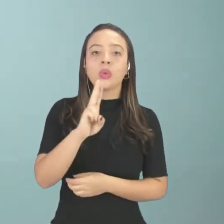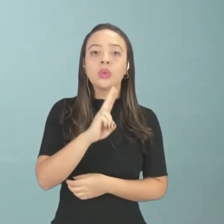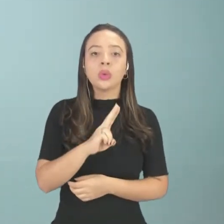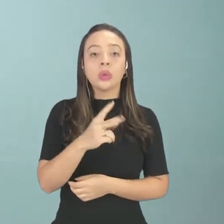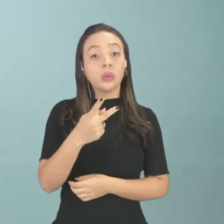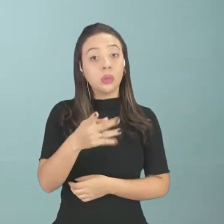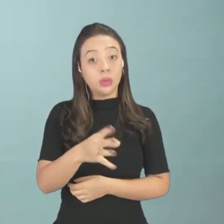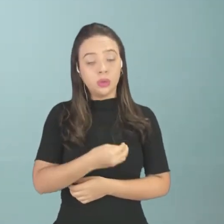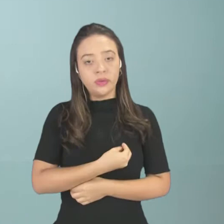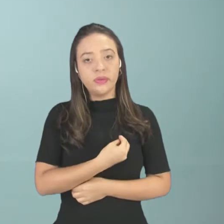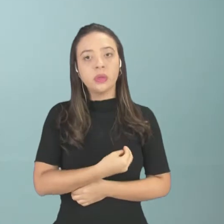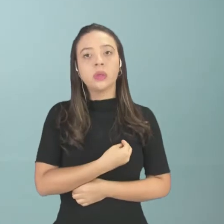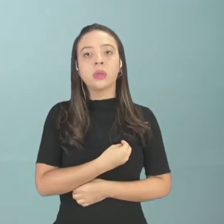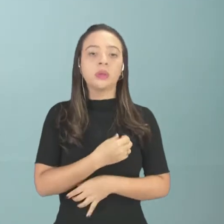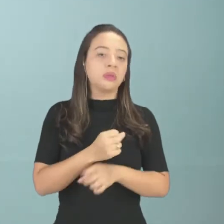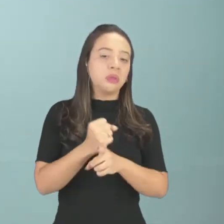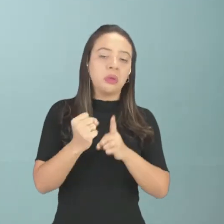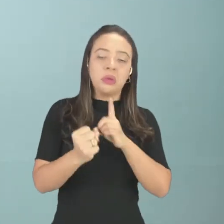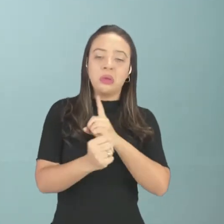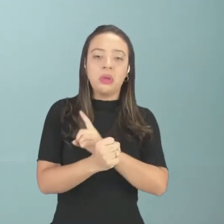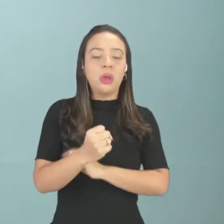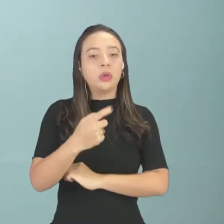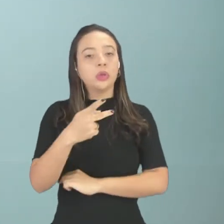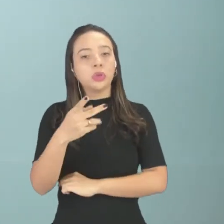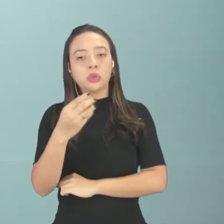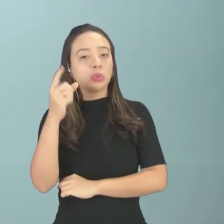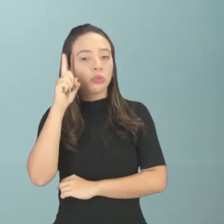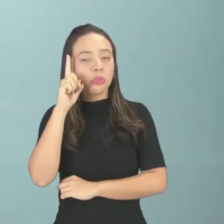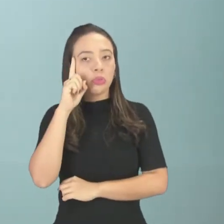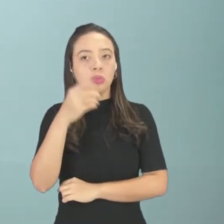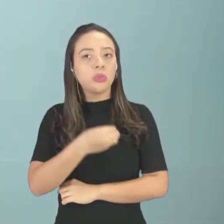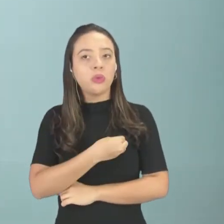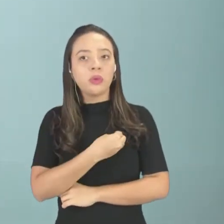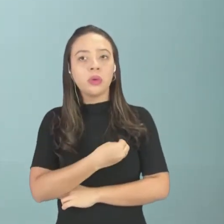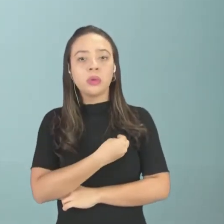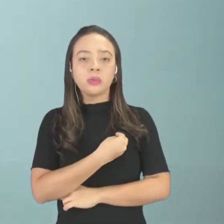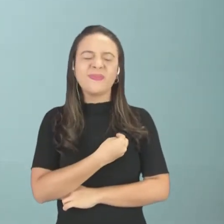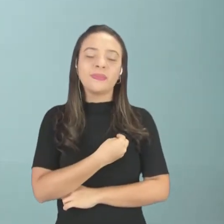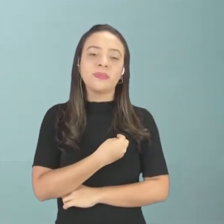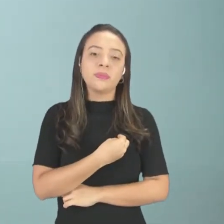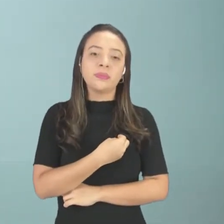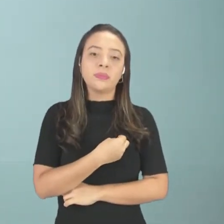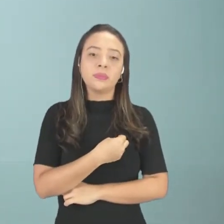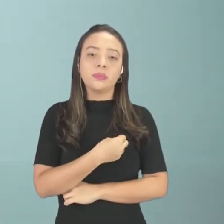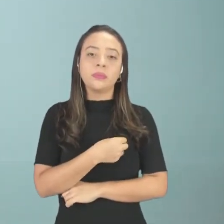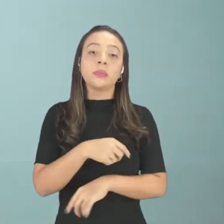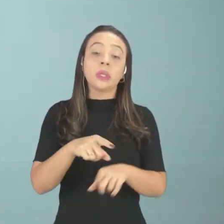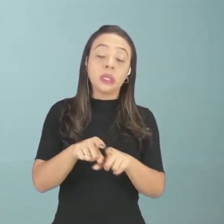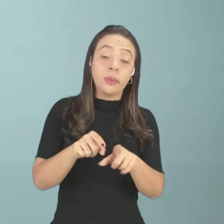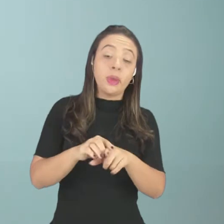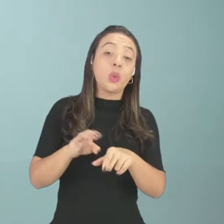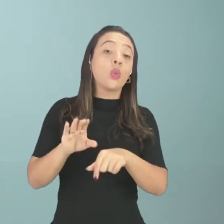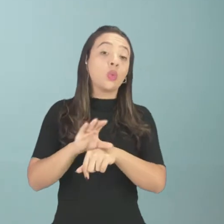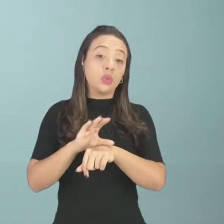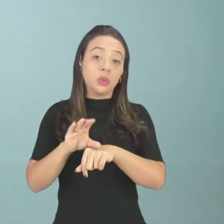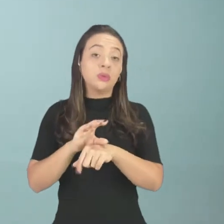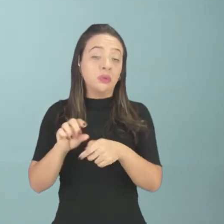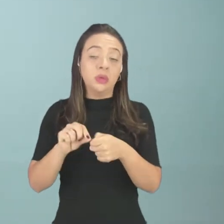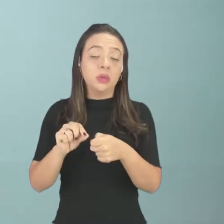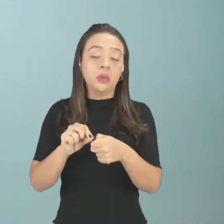sua vida social, na sua rotina, em alguns cursos que vocês